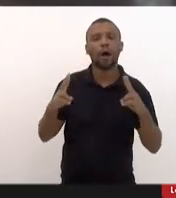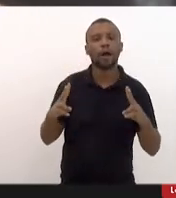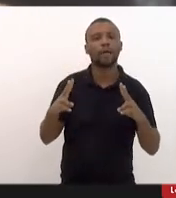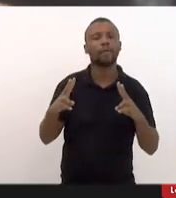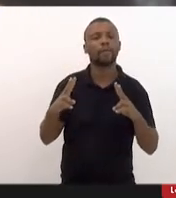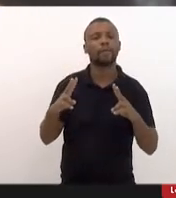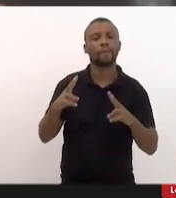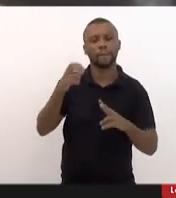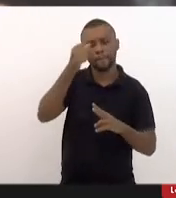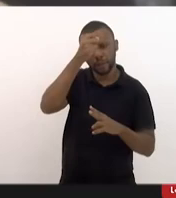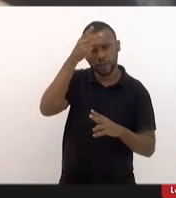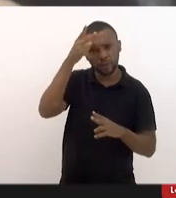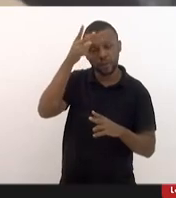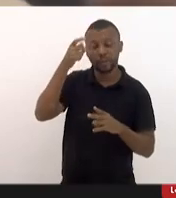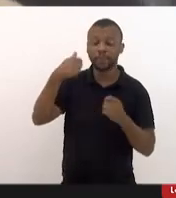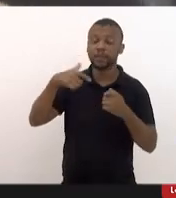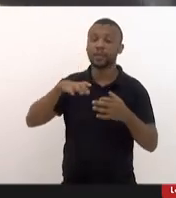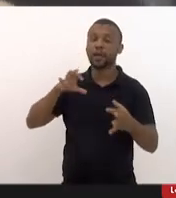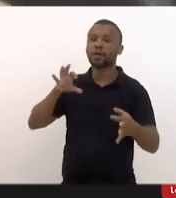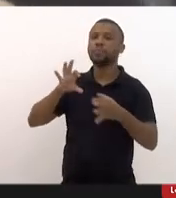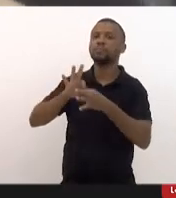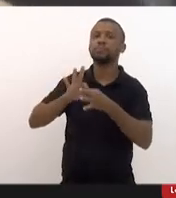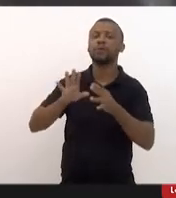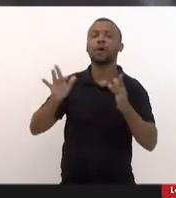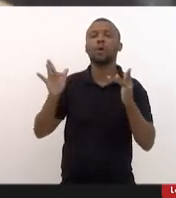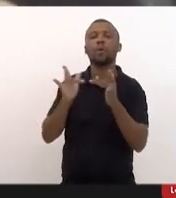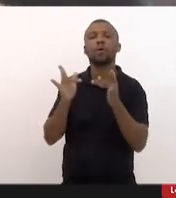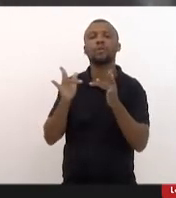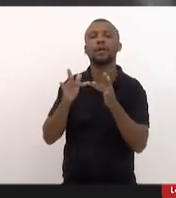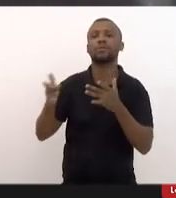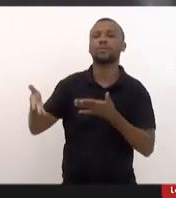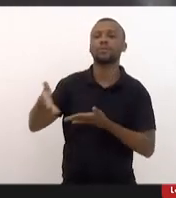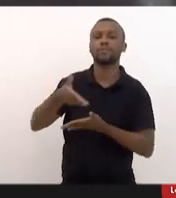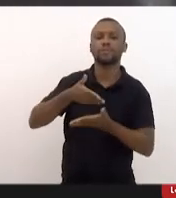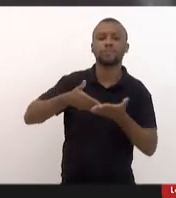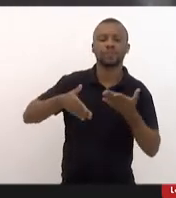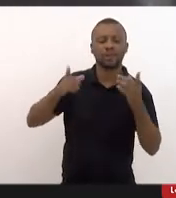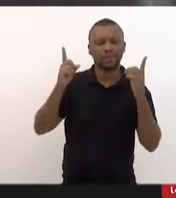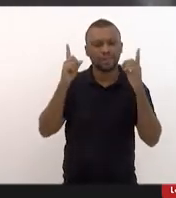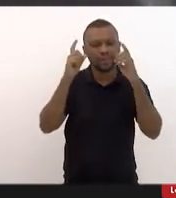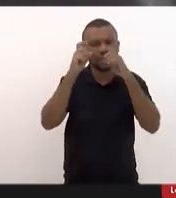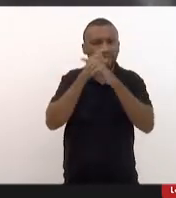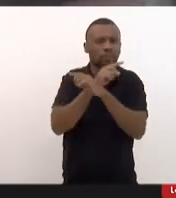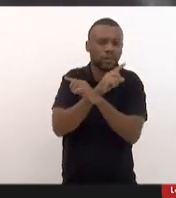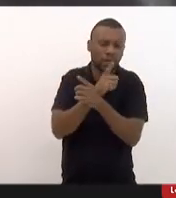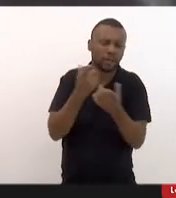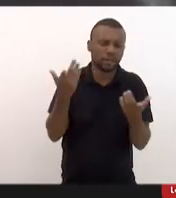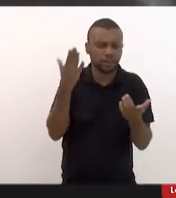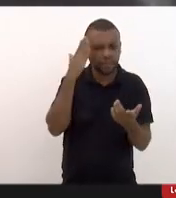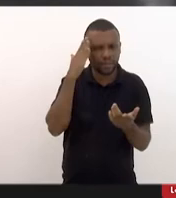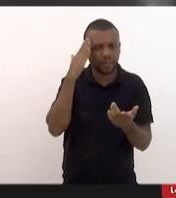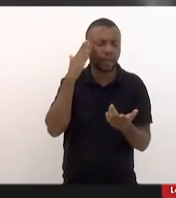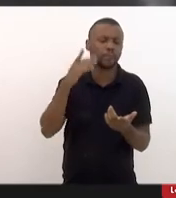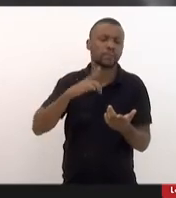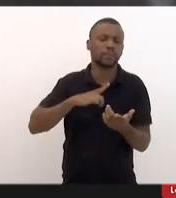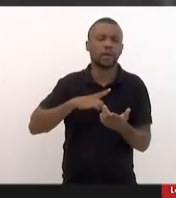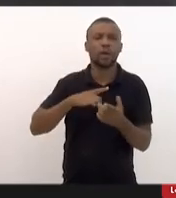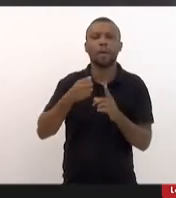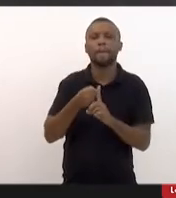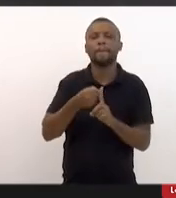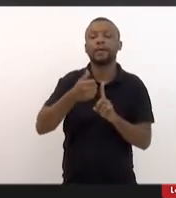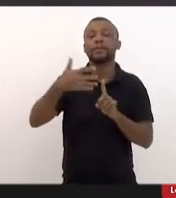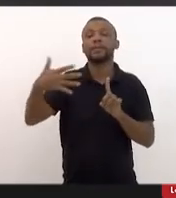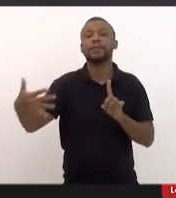estar integrado, ele precisa estar conectado, ele precisa ter uma permeabilidade maior e uma diversidade maior